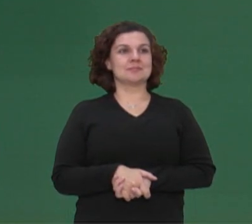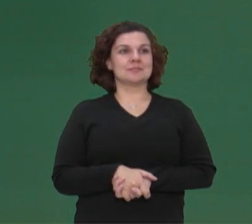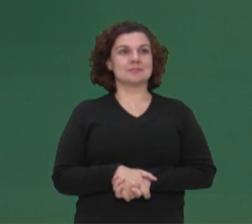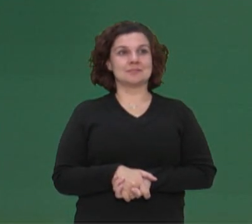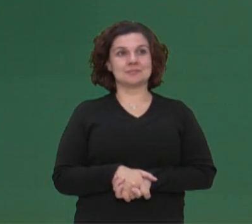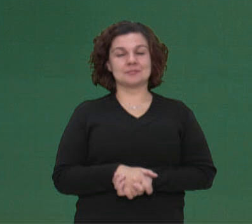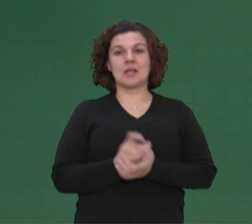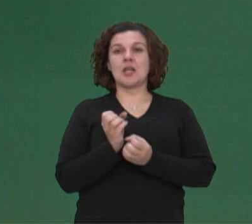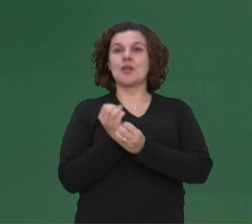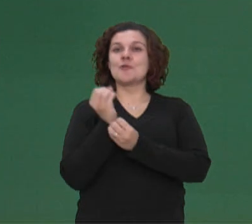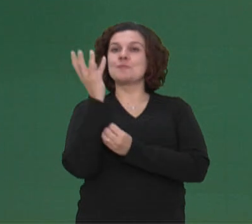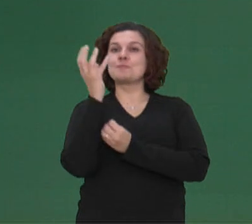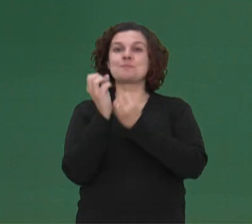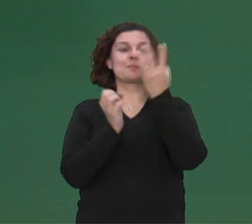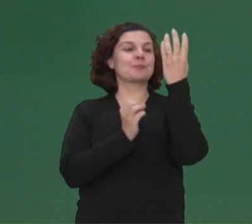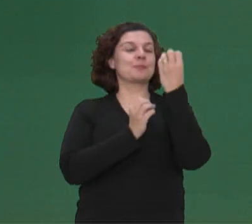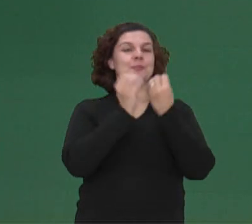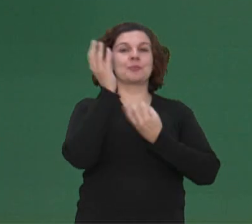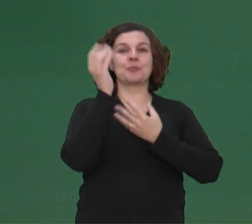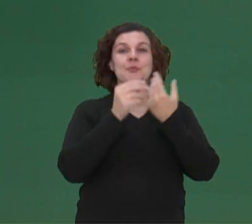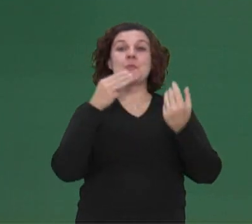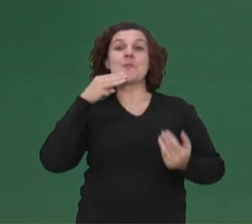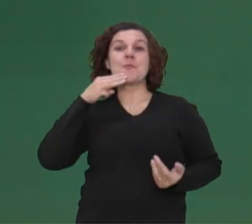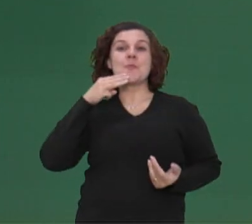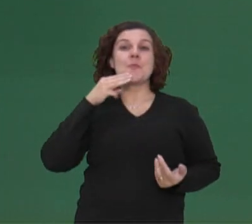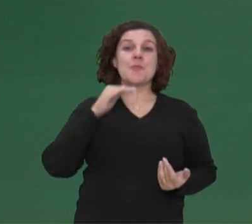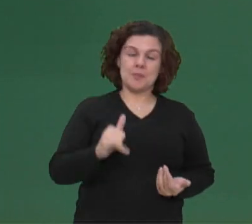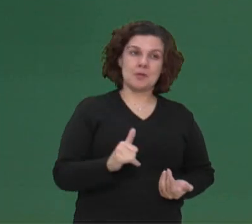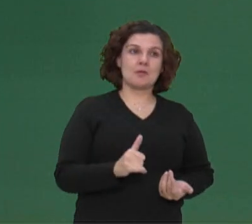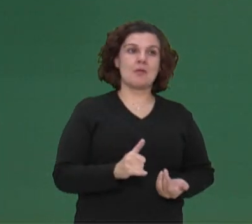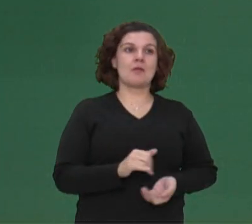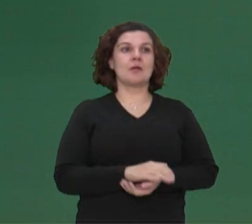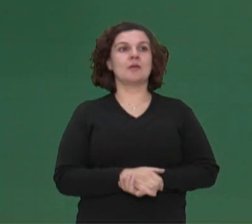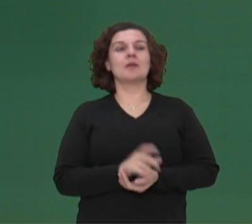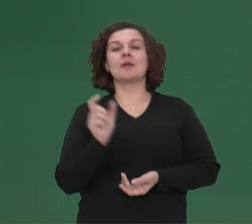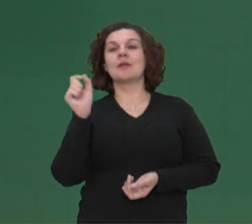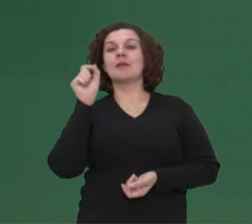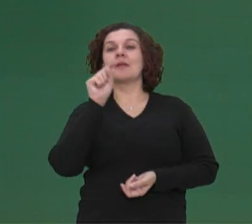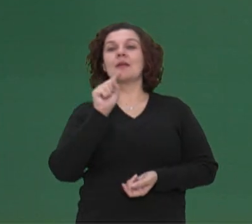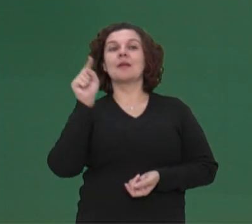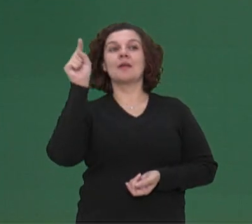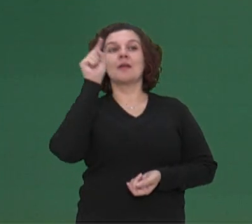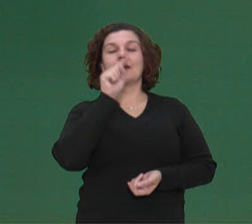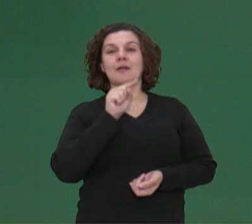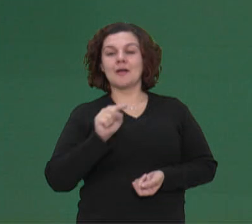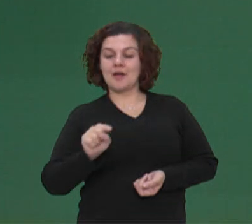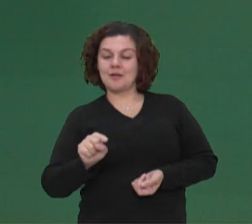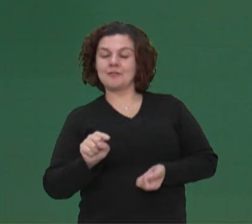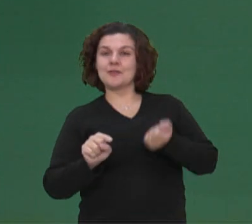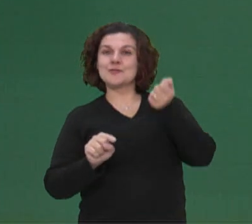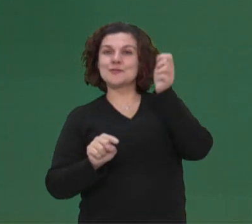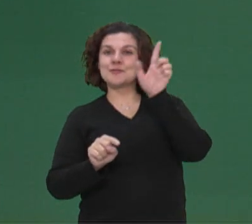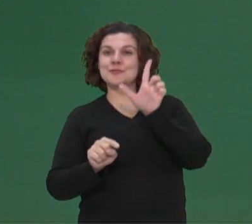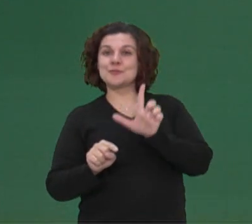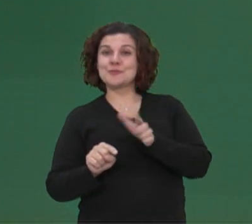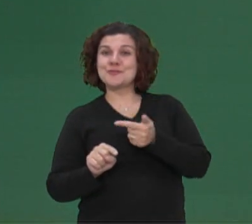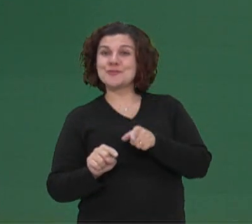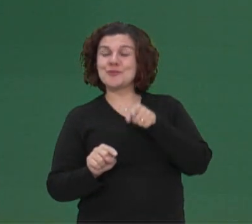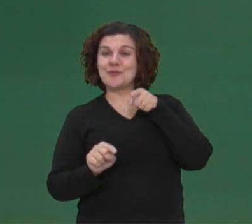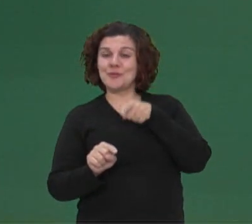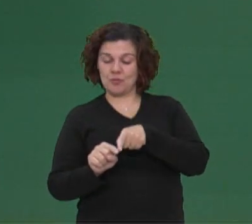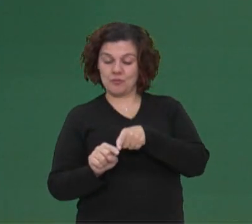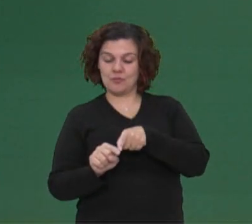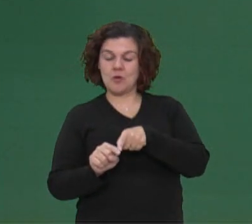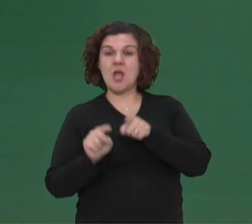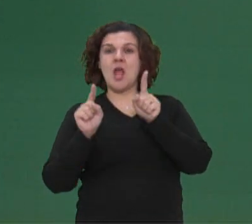As exportações de mercadoria em milhões de dólares. Quero chamar a atenção de vocês para a África do Sul. Gente, a África do Sul é